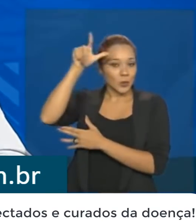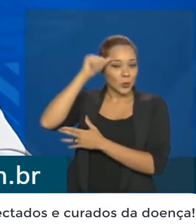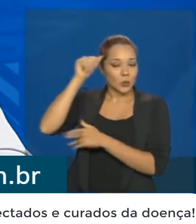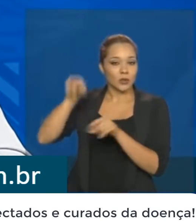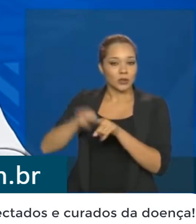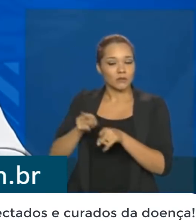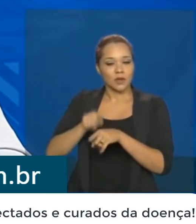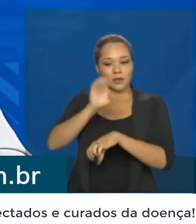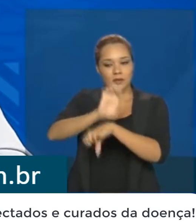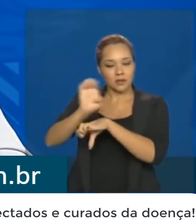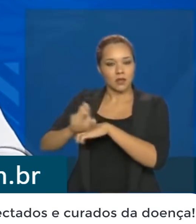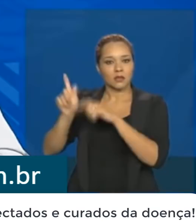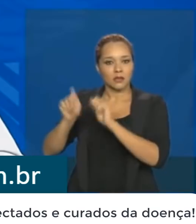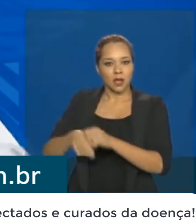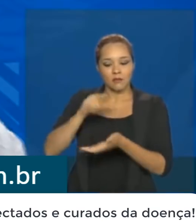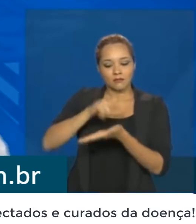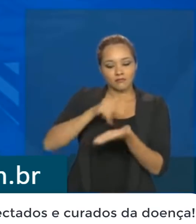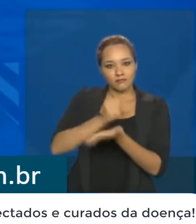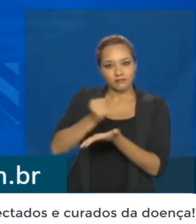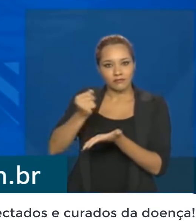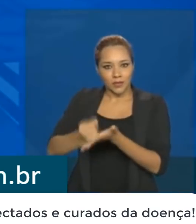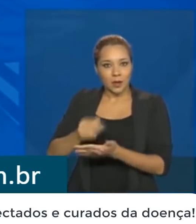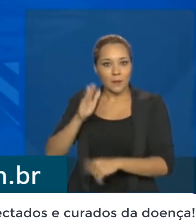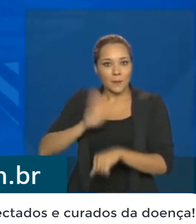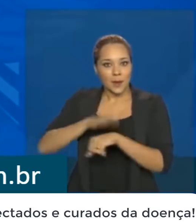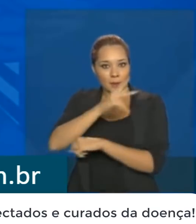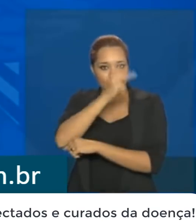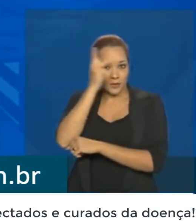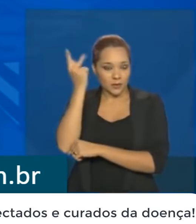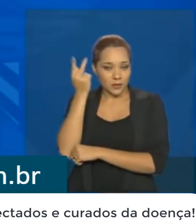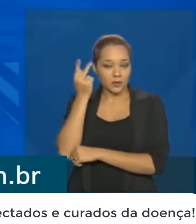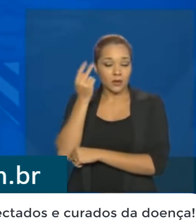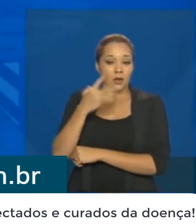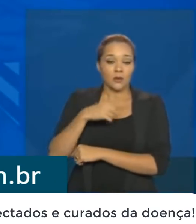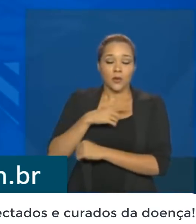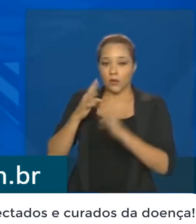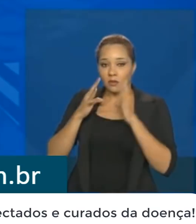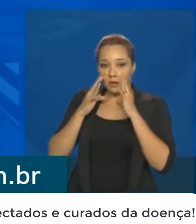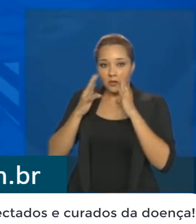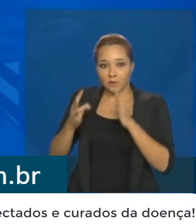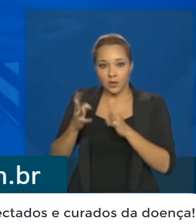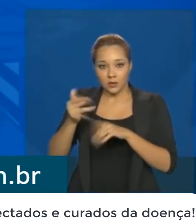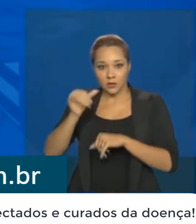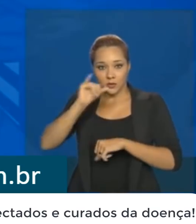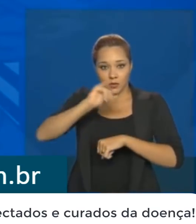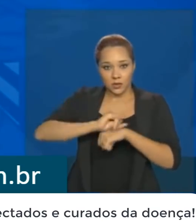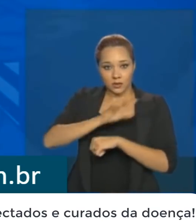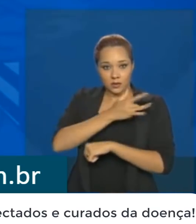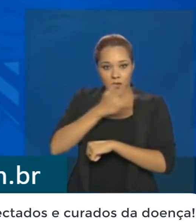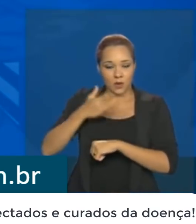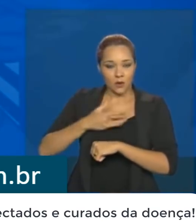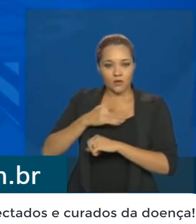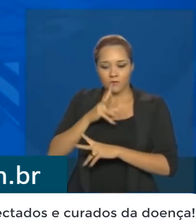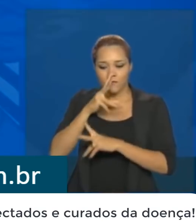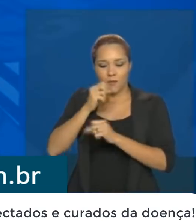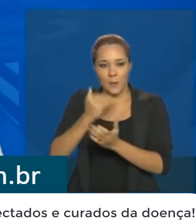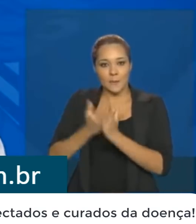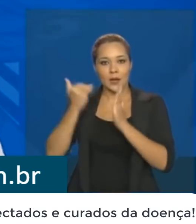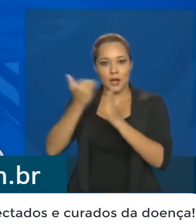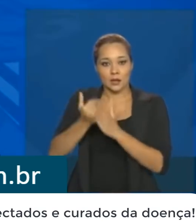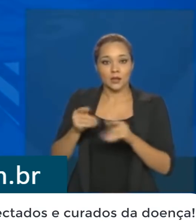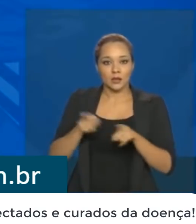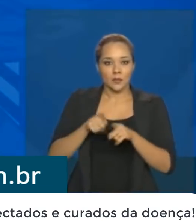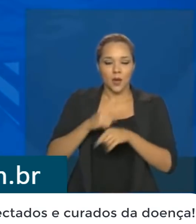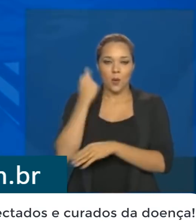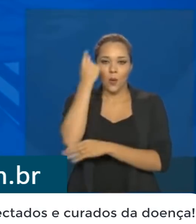pudessem contratar mais gente, reforçar o atendimento nas unidades básicas de saúde, ampliar